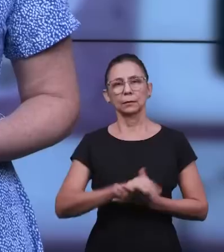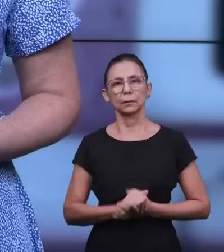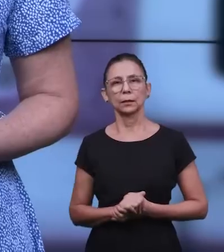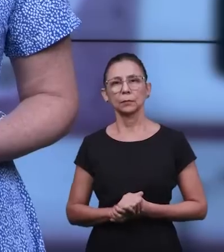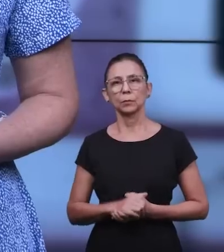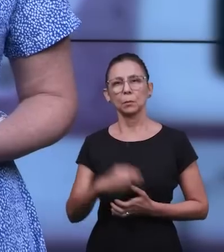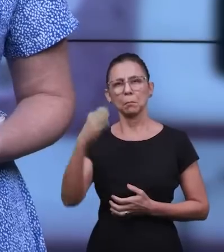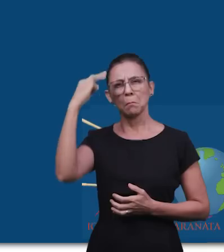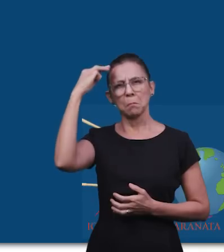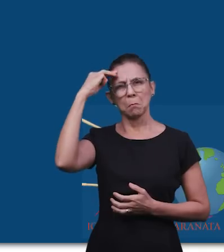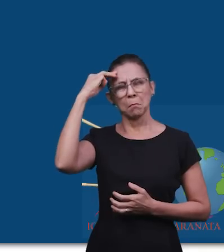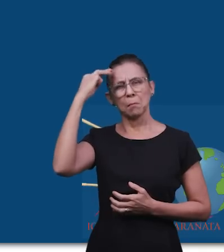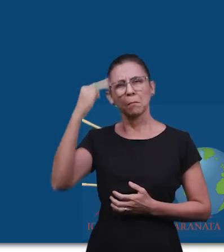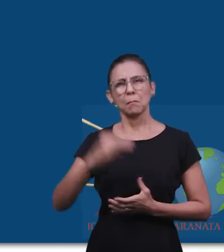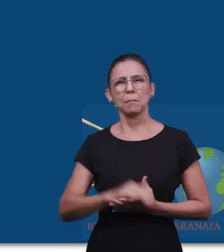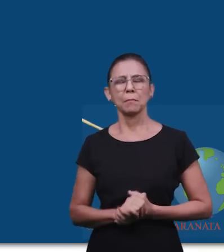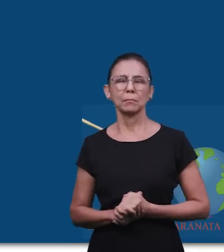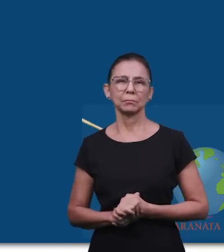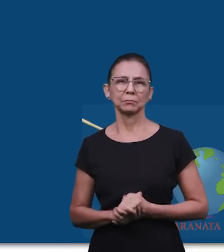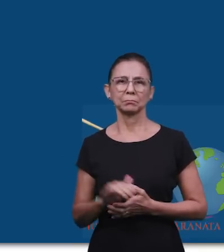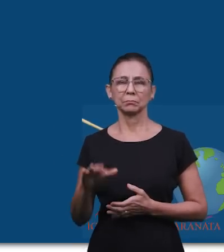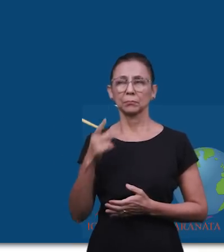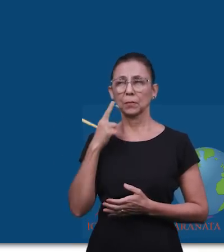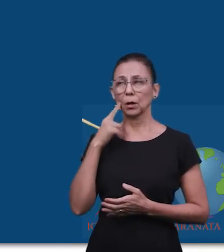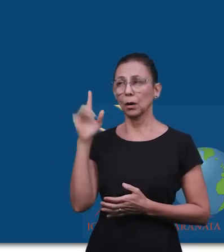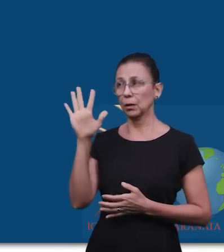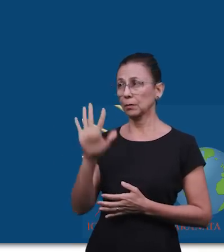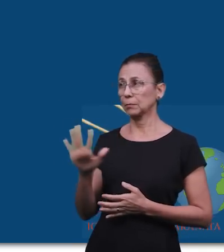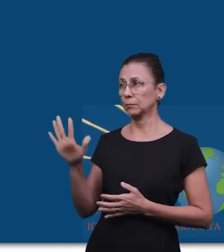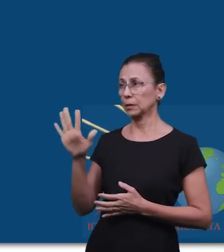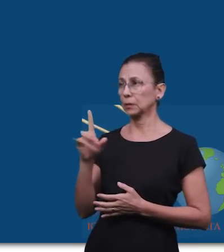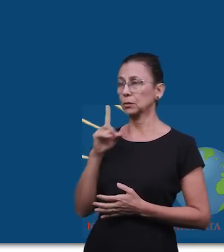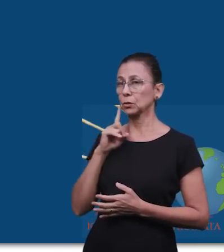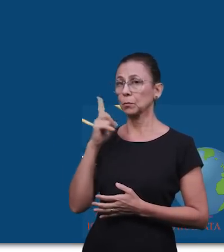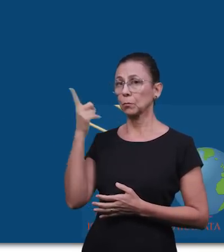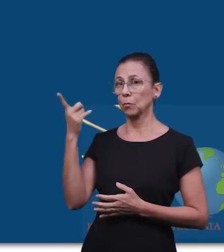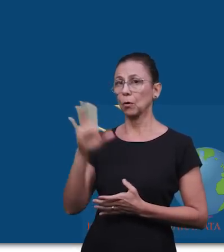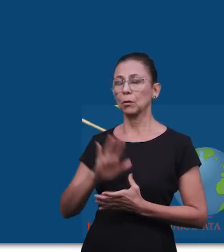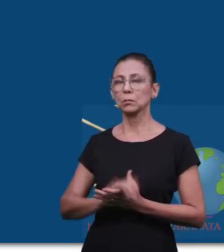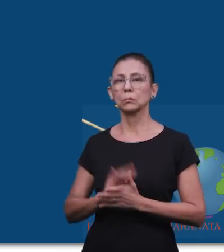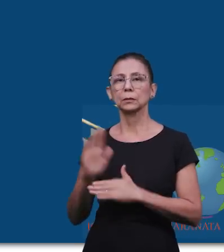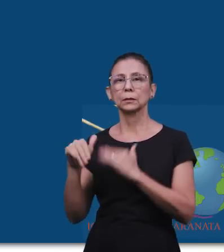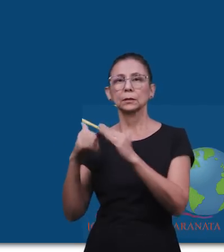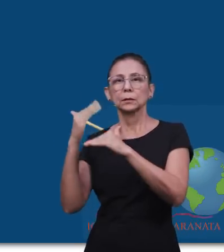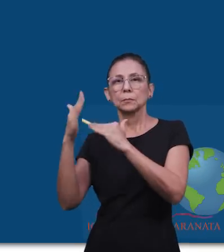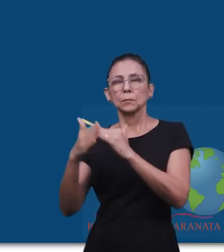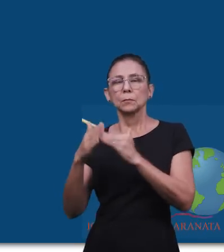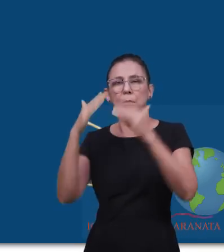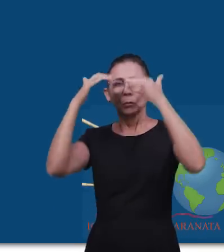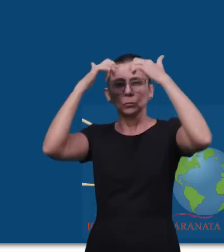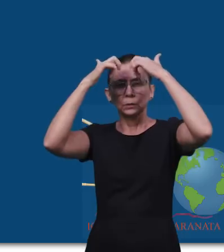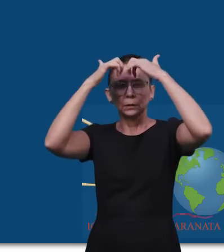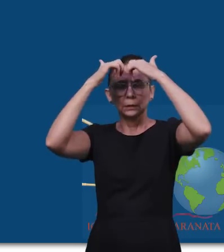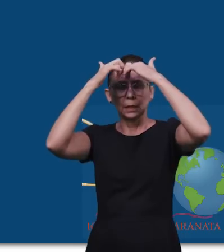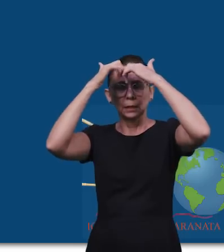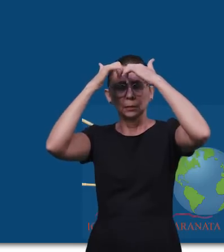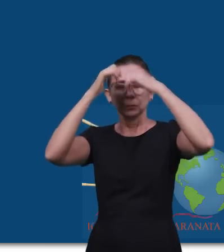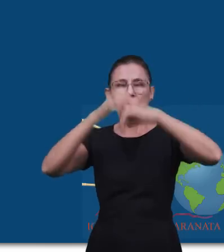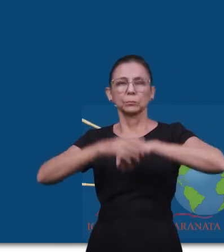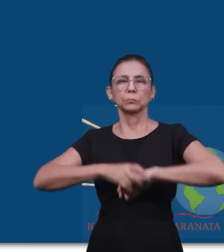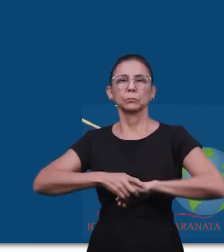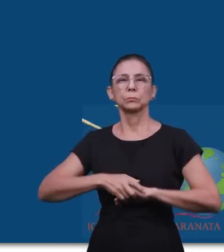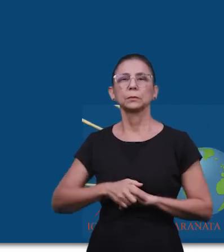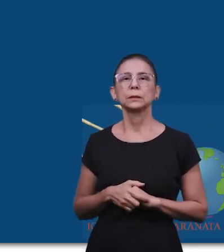imaturo. Observem as imagens. Elas mostram a graduação de maturidade do cérebro e